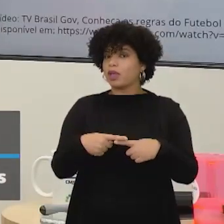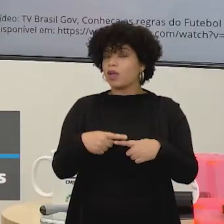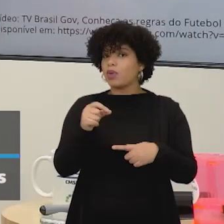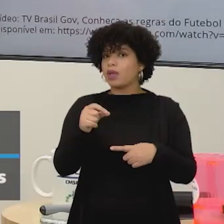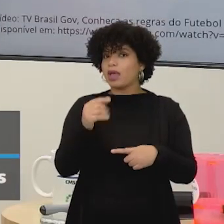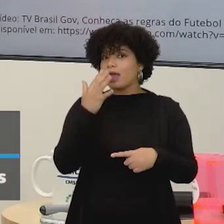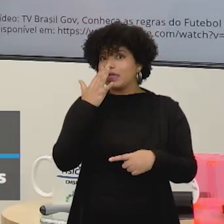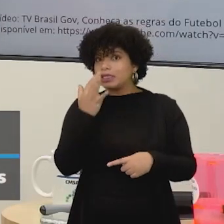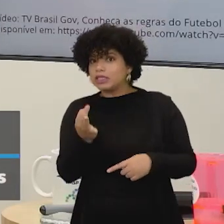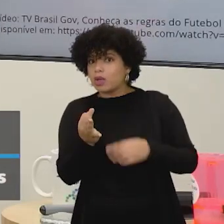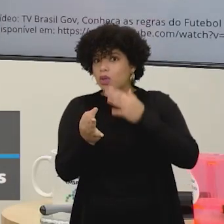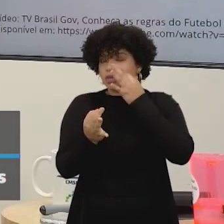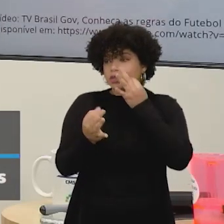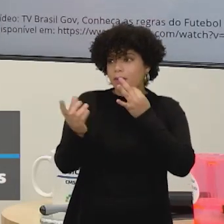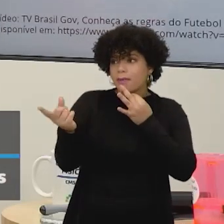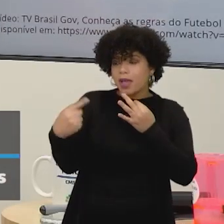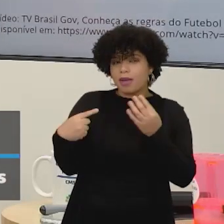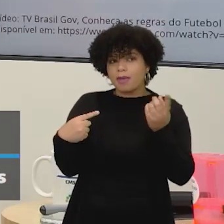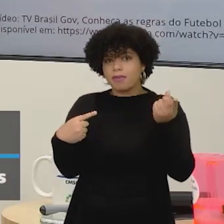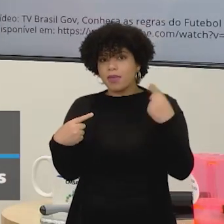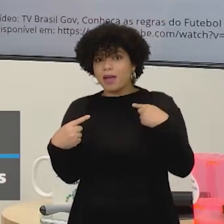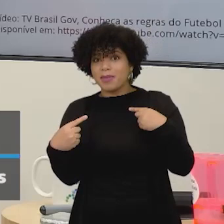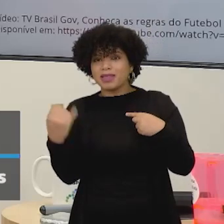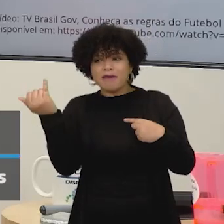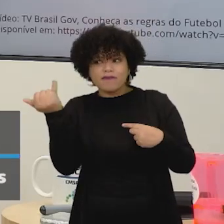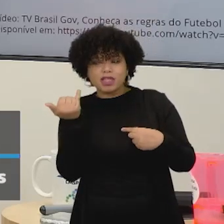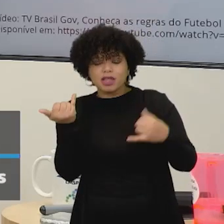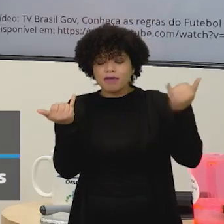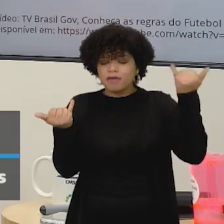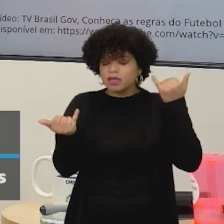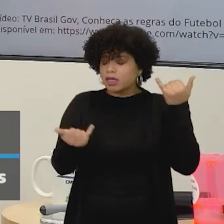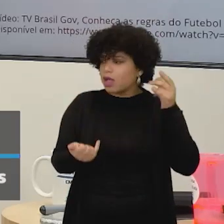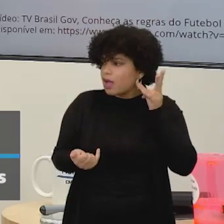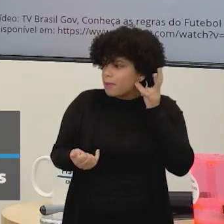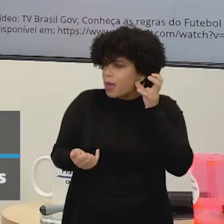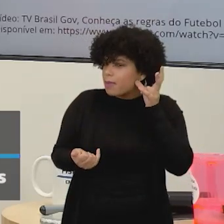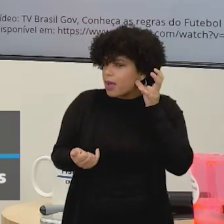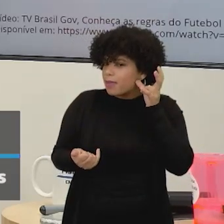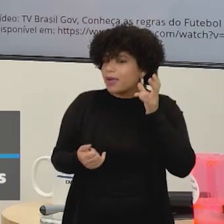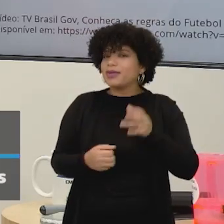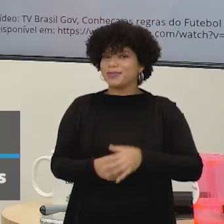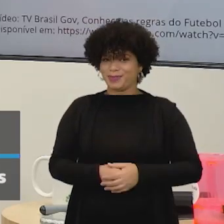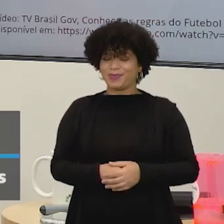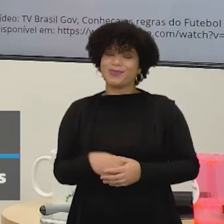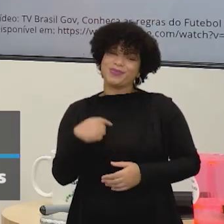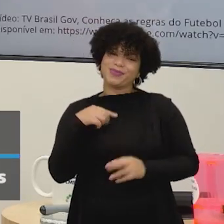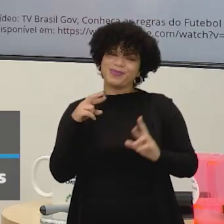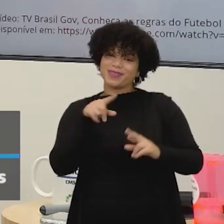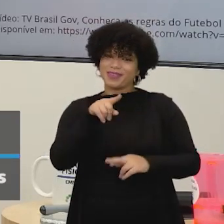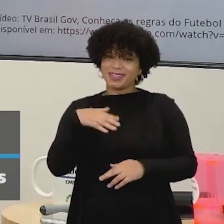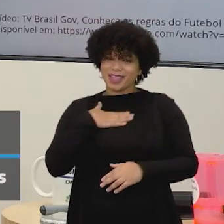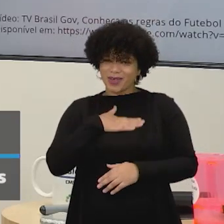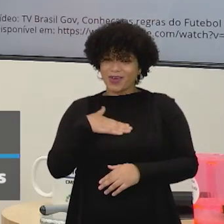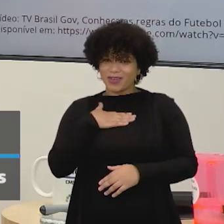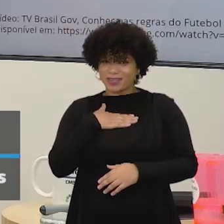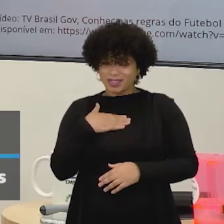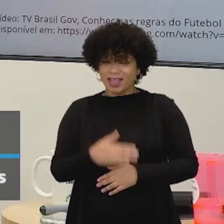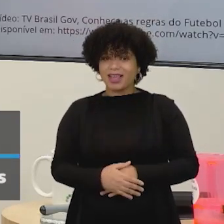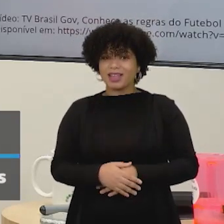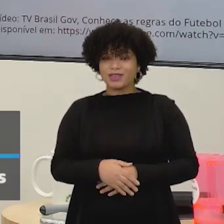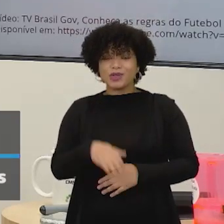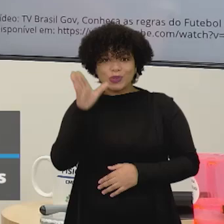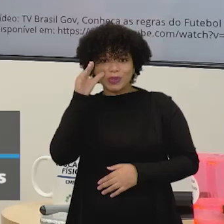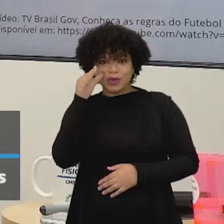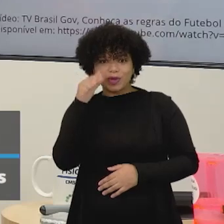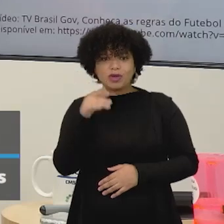atenção nas comandas, porque o tempo inteiro ali tem as comandas. Então, espero que vocês tenham gostado mesmo. Procurem outros vídeos